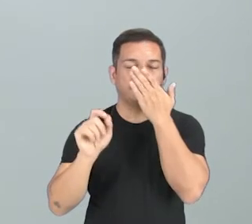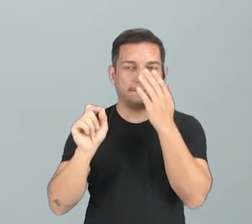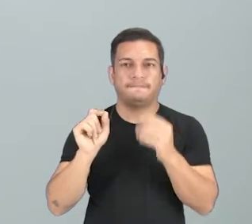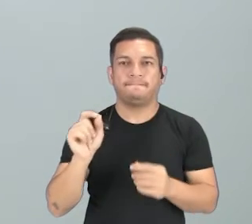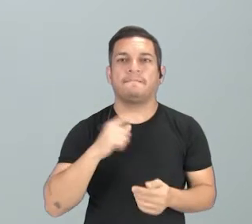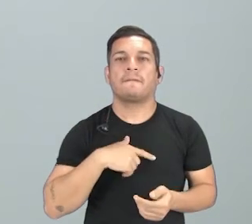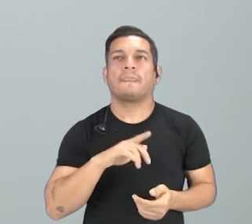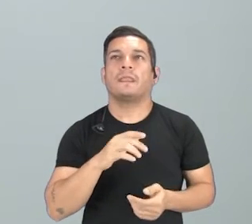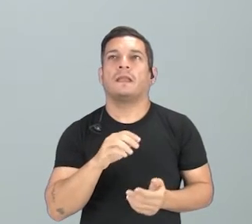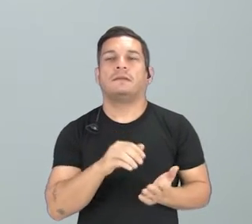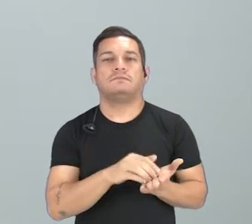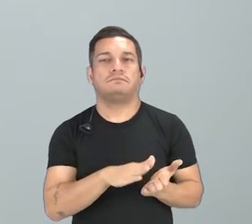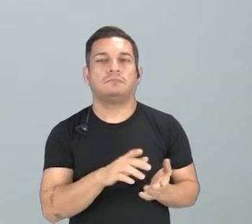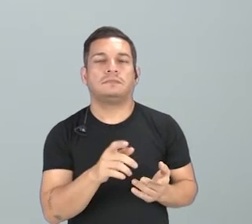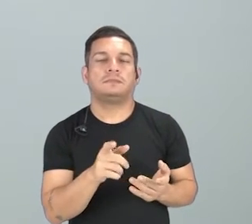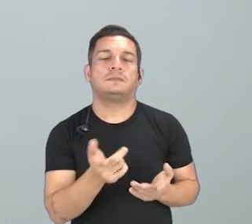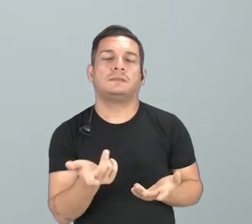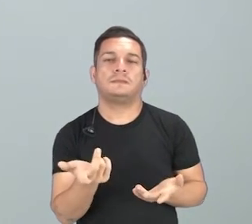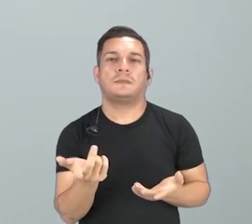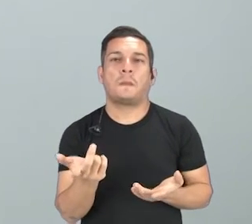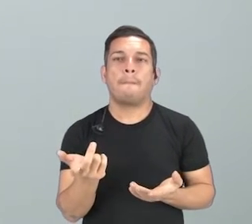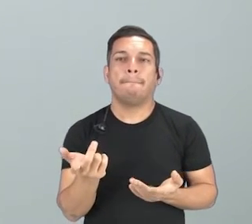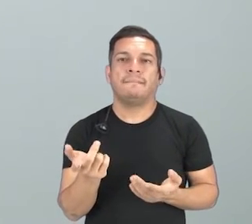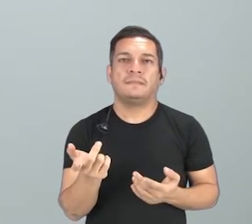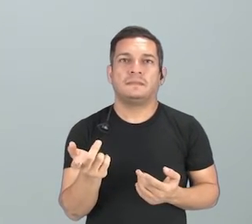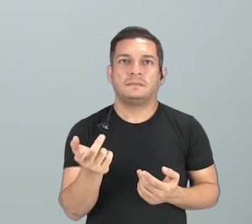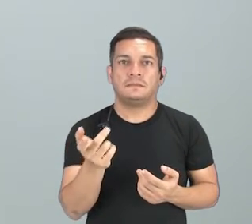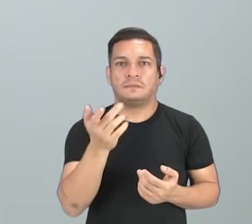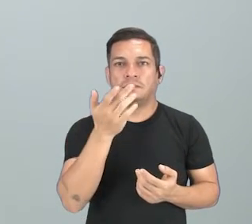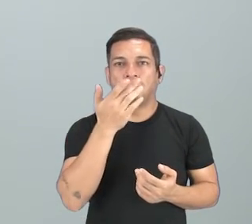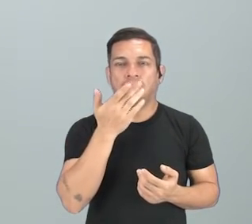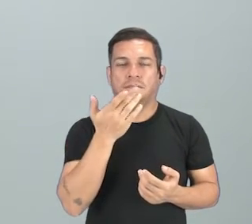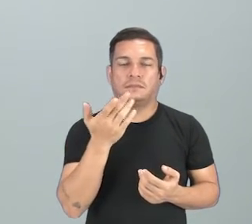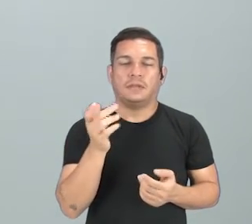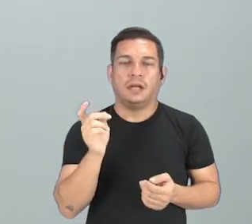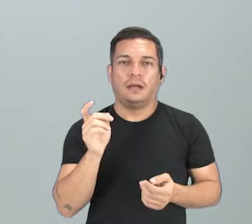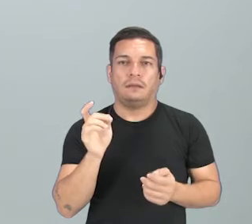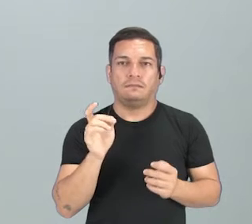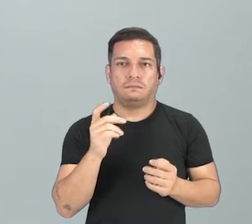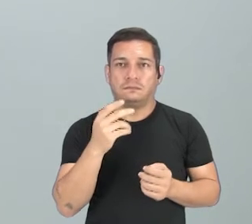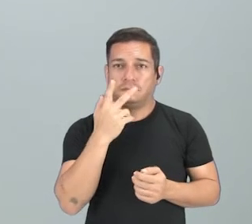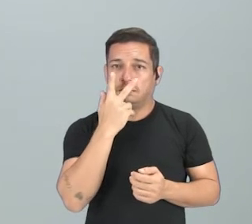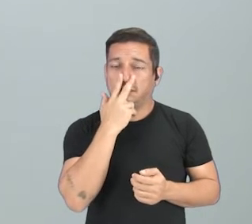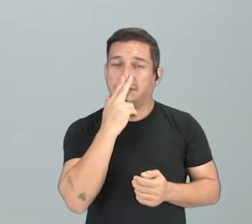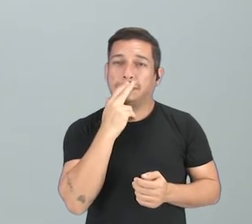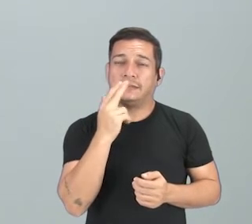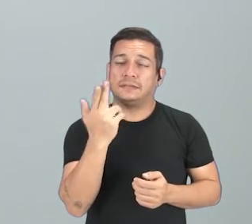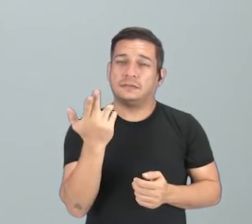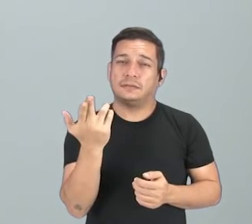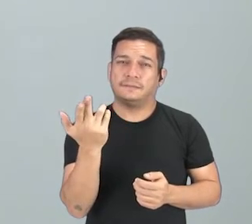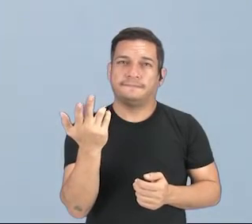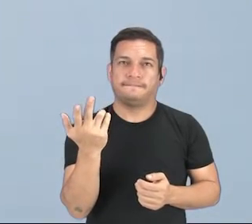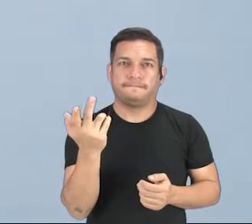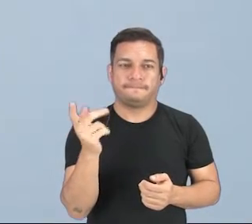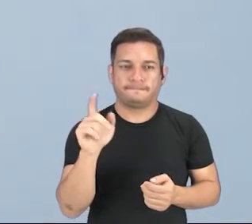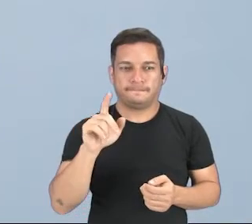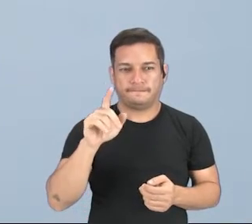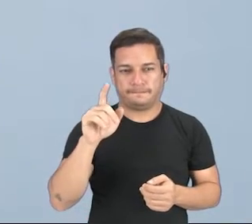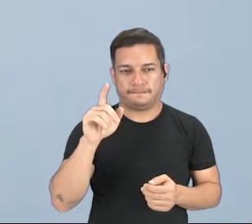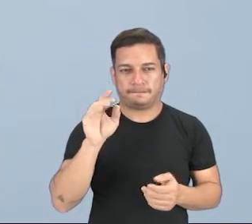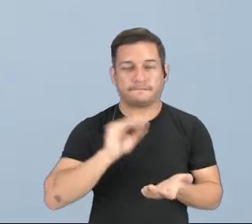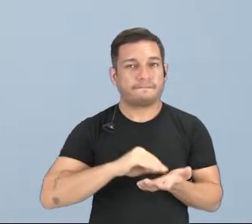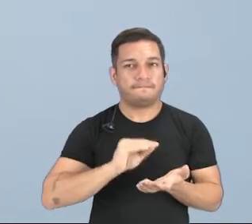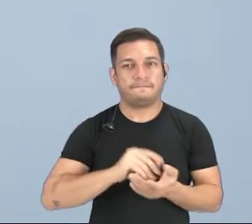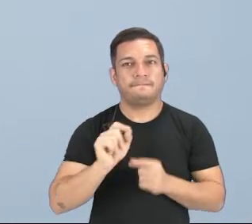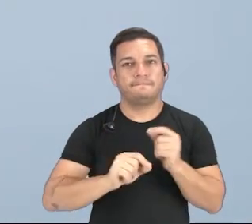chama escusos, fins assim inconfessáveis, digamos assim, ficou banal, ficou tão